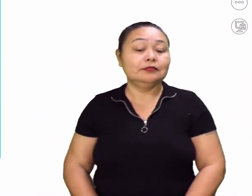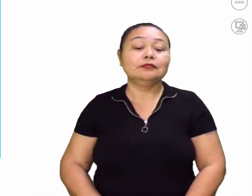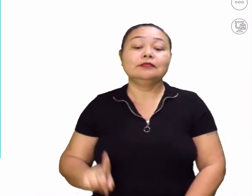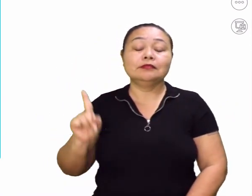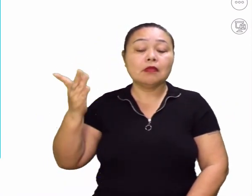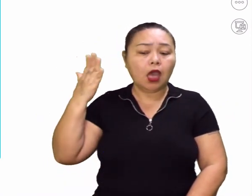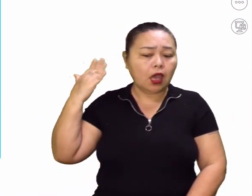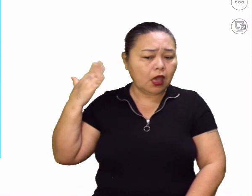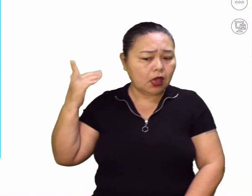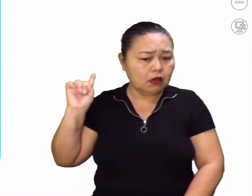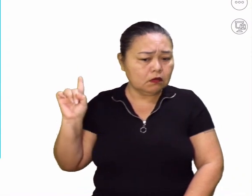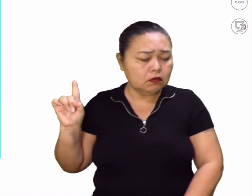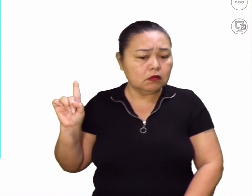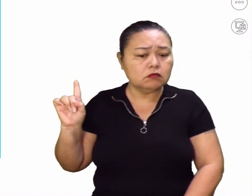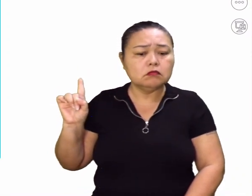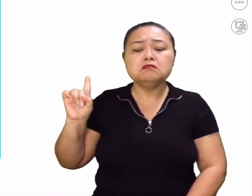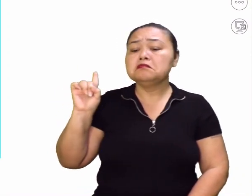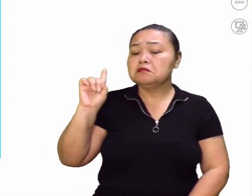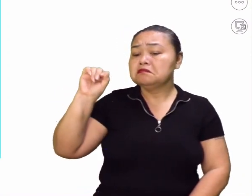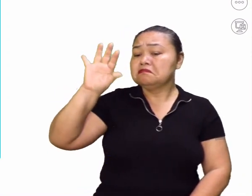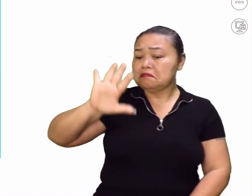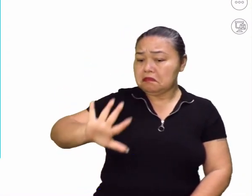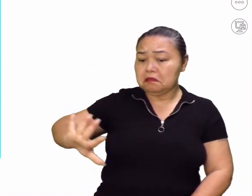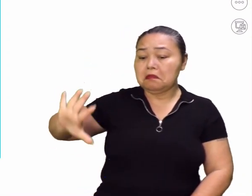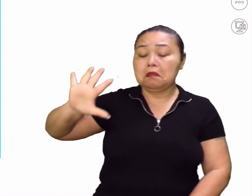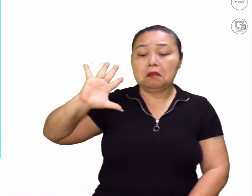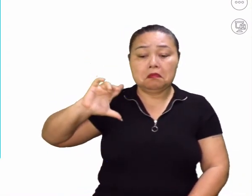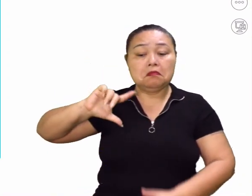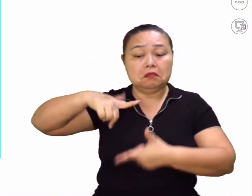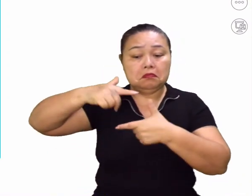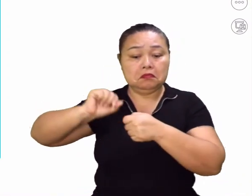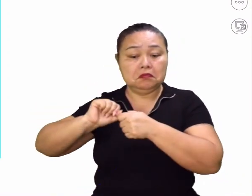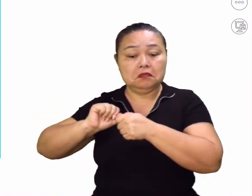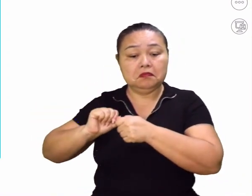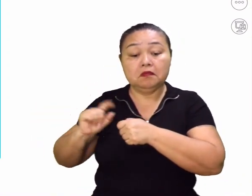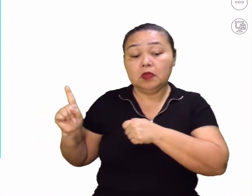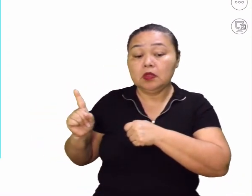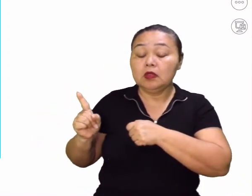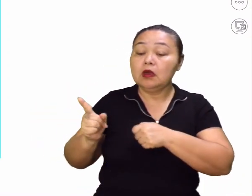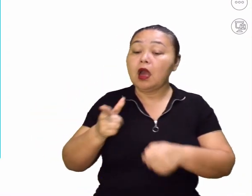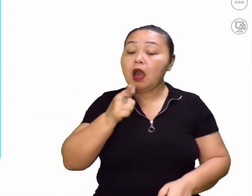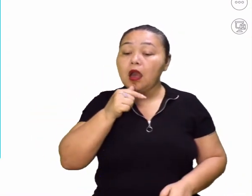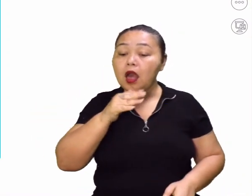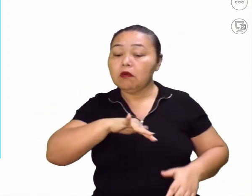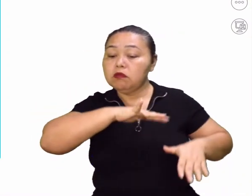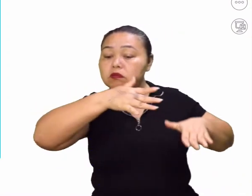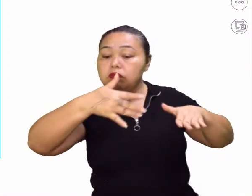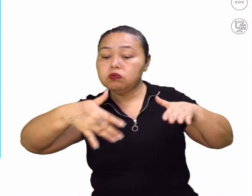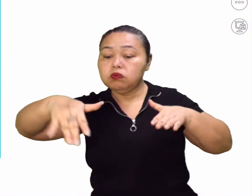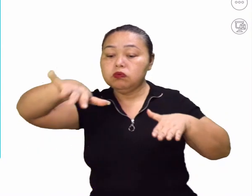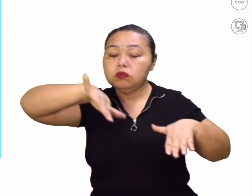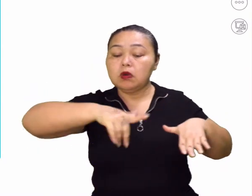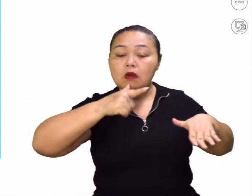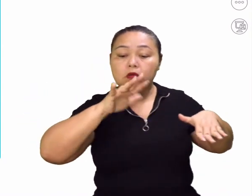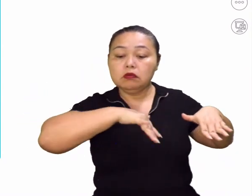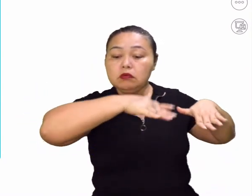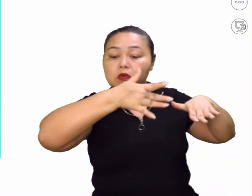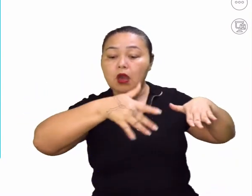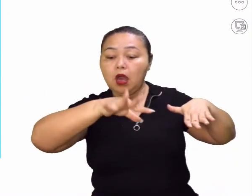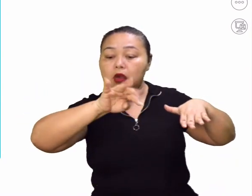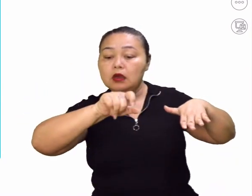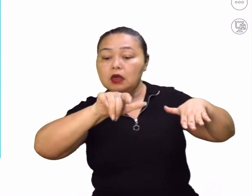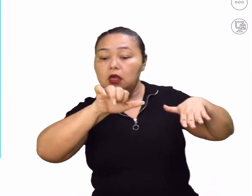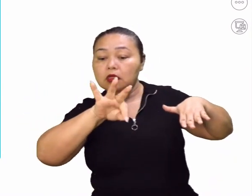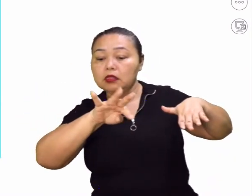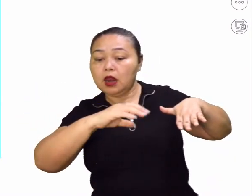a época, uma imagem muito moderna, né? Com certeza. Olha o Atlântico aqui, ó. A gente consegue observar o Atlântico. O que a gente